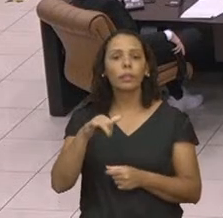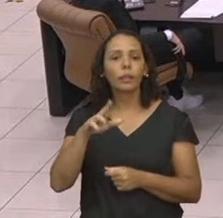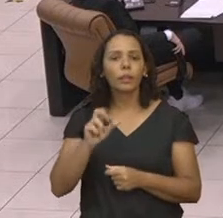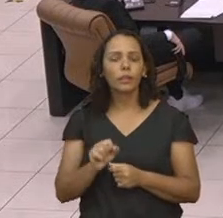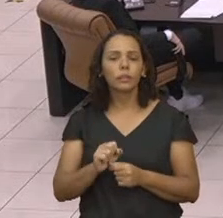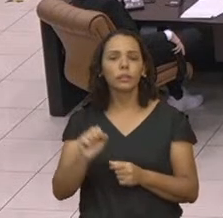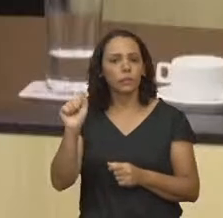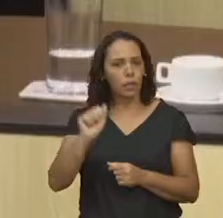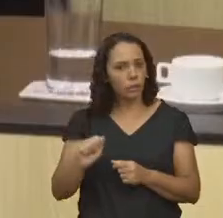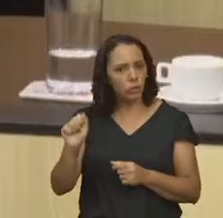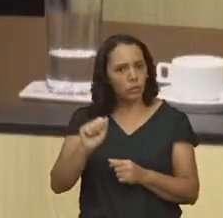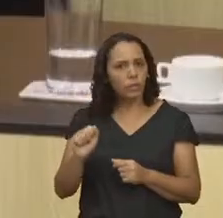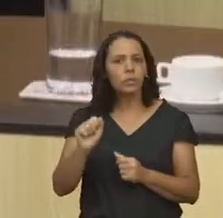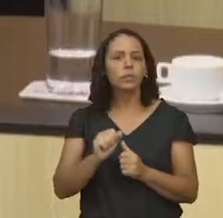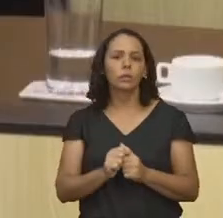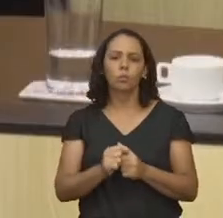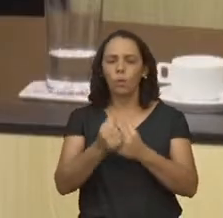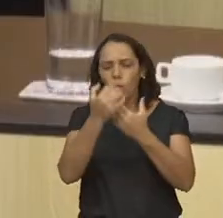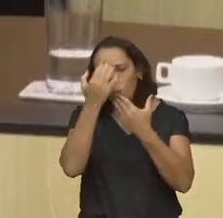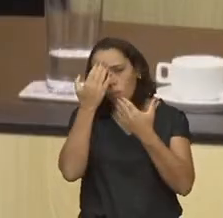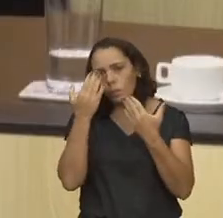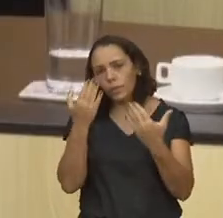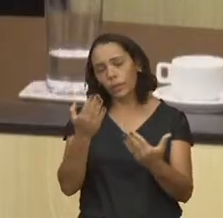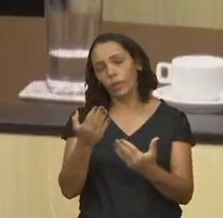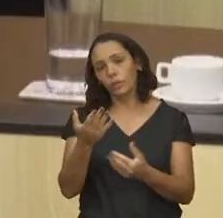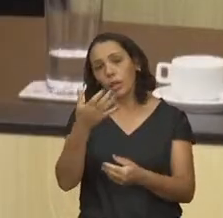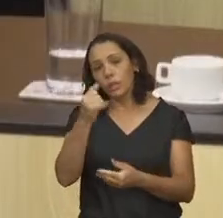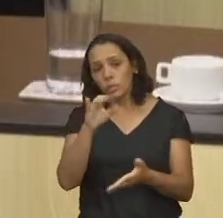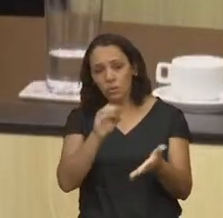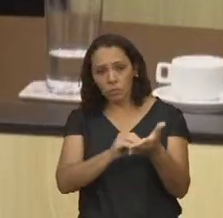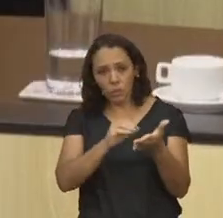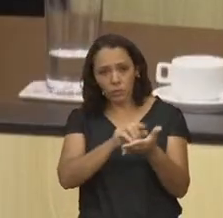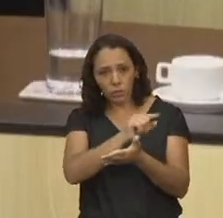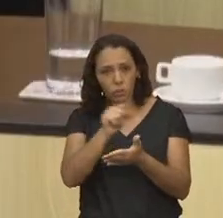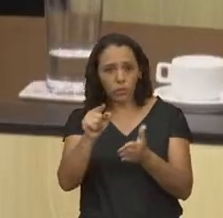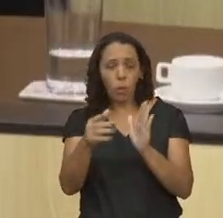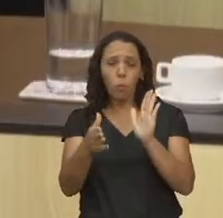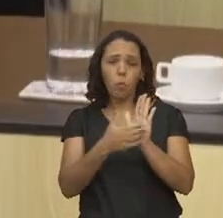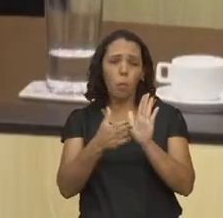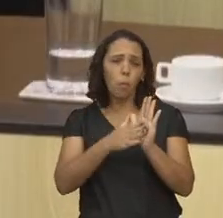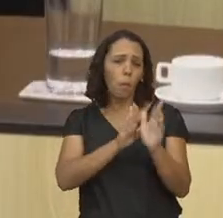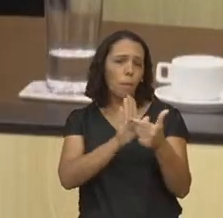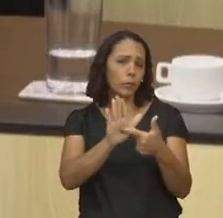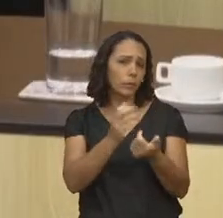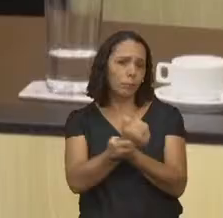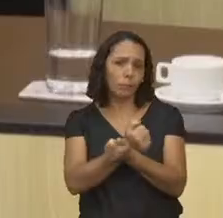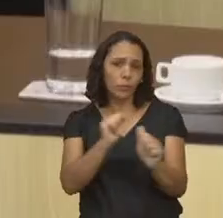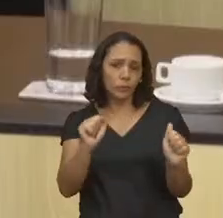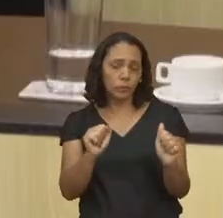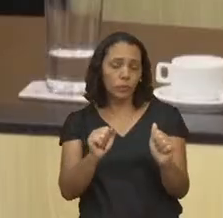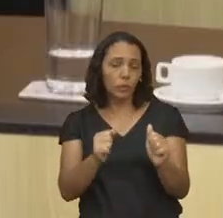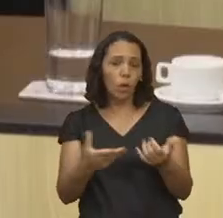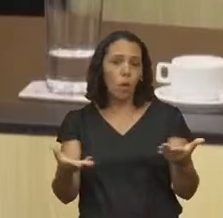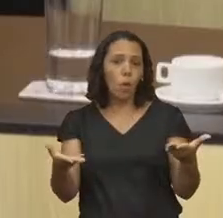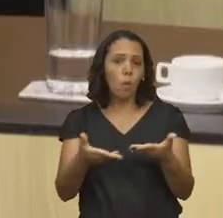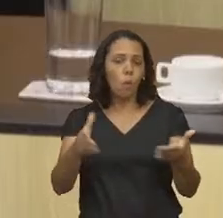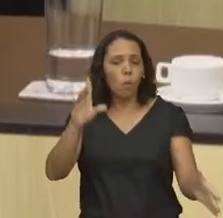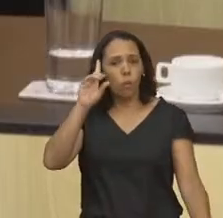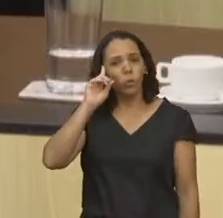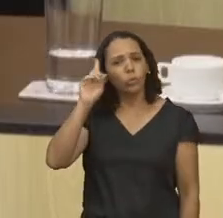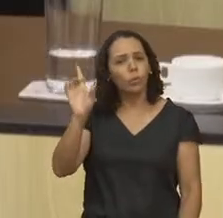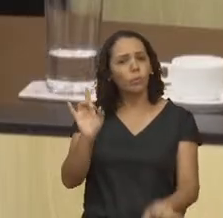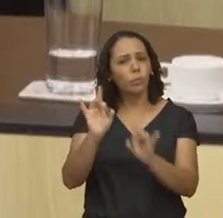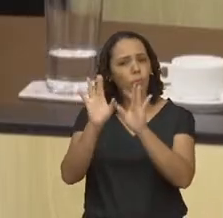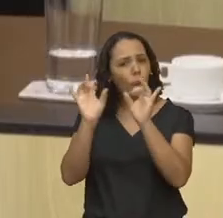Mãe, dizer que sem vocês não seria possível a gente apresentar essa propositura nessa casa e dizer que hoje é um dia especial para